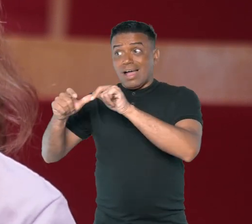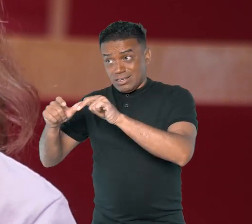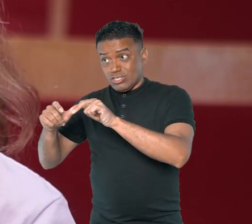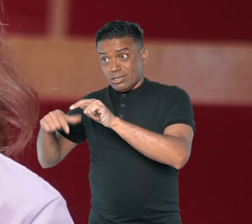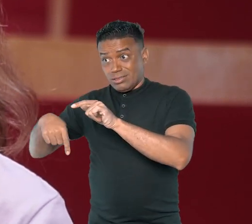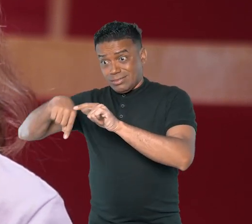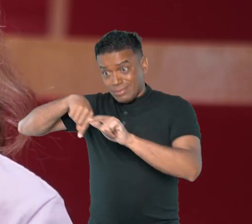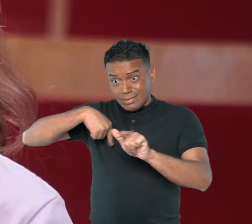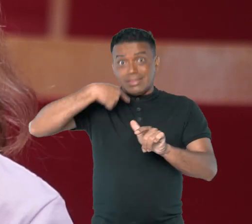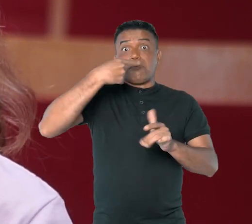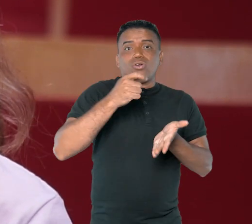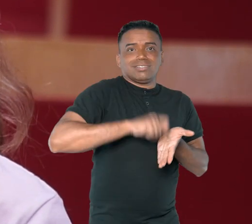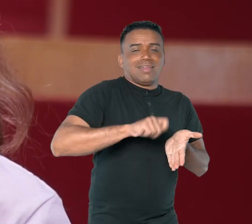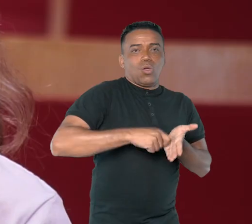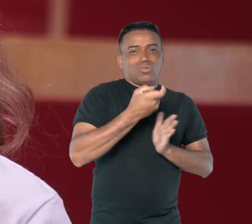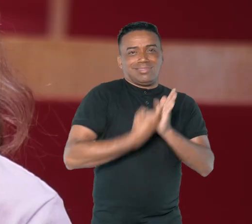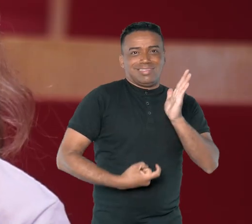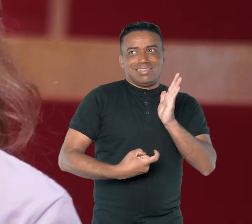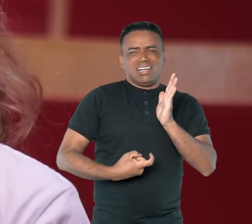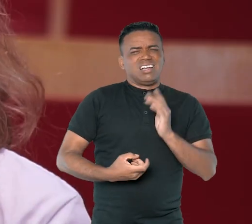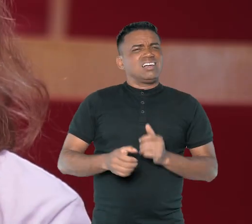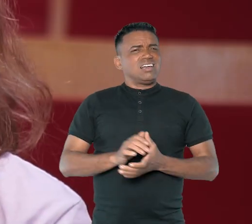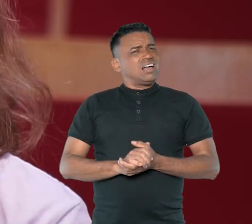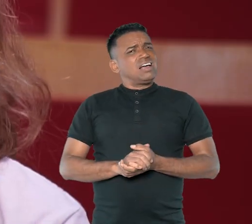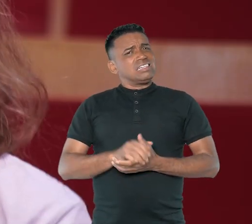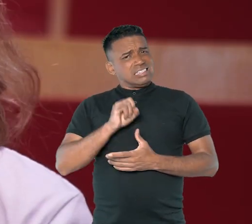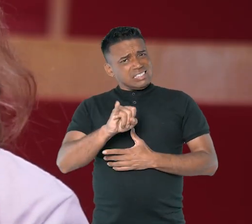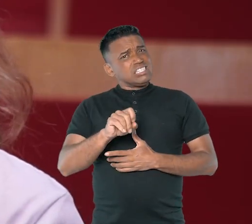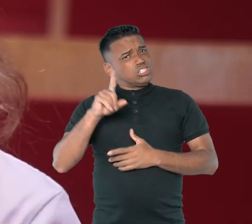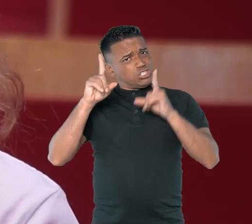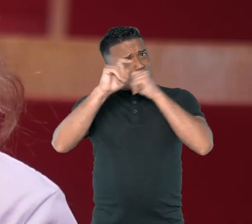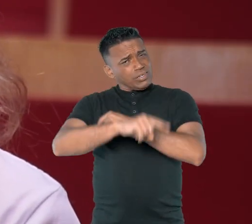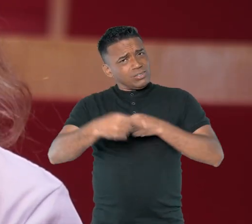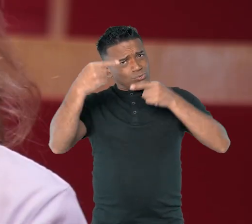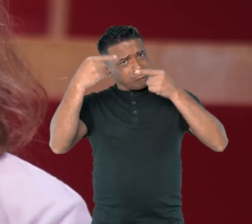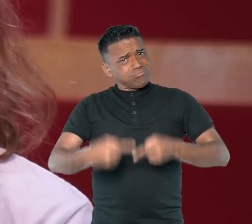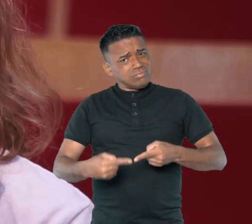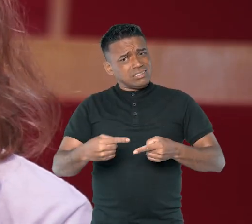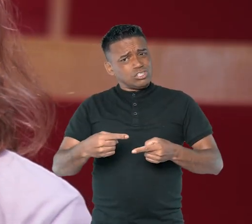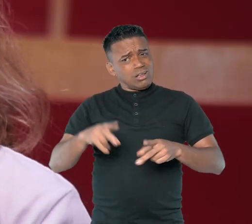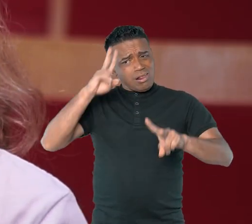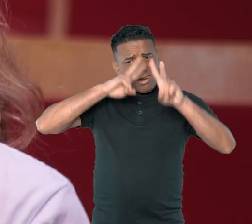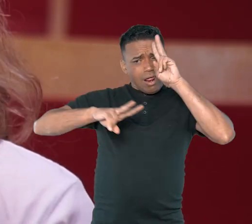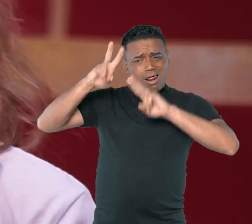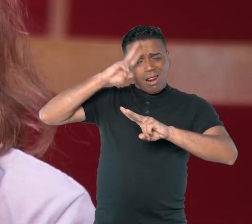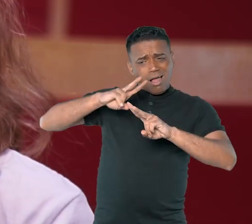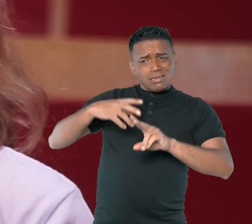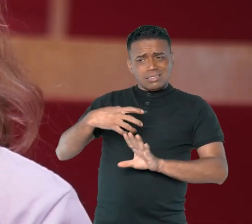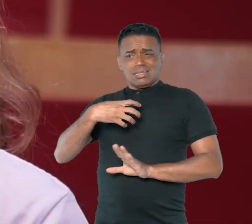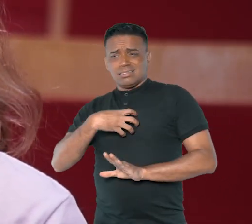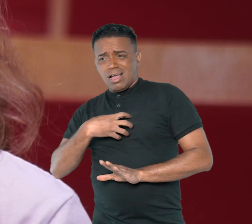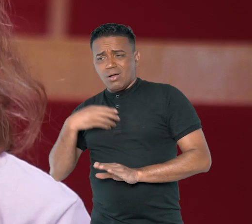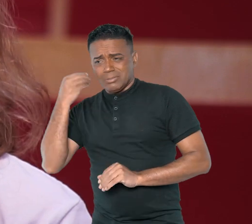né? E aí eu fiquei pensando se foi difícil para você, se foi um desafio se reconectar com as sensações,